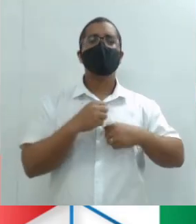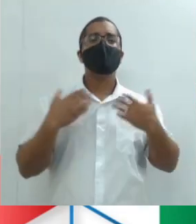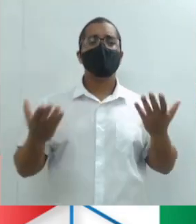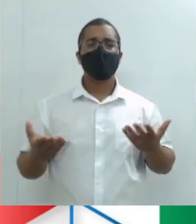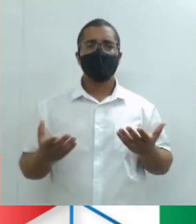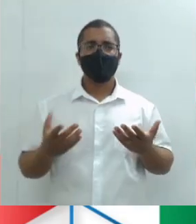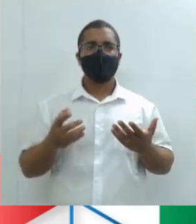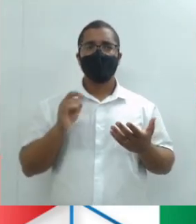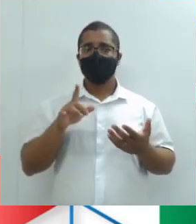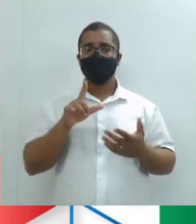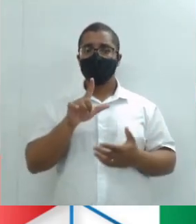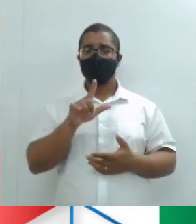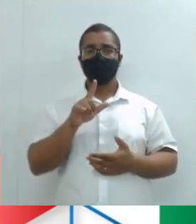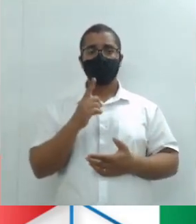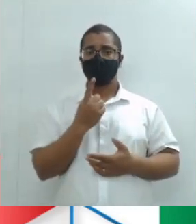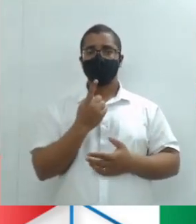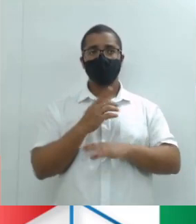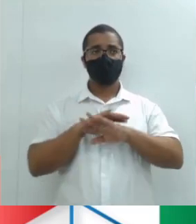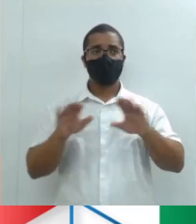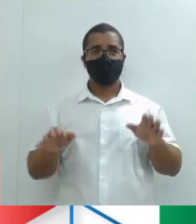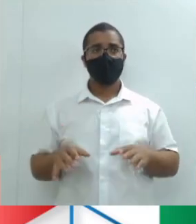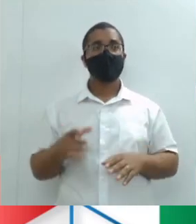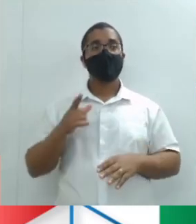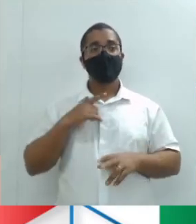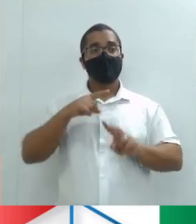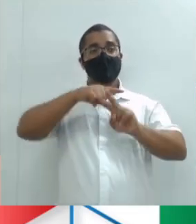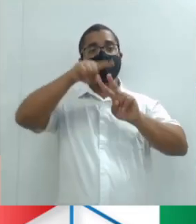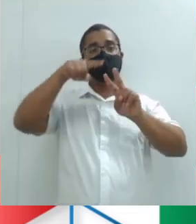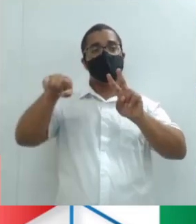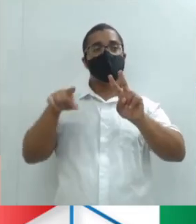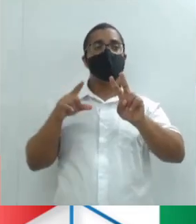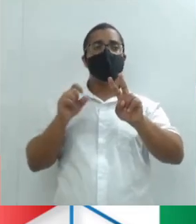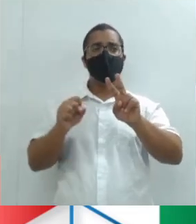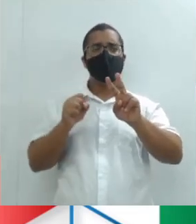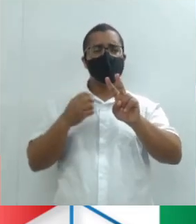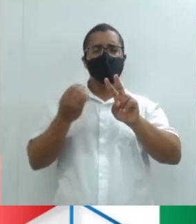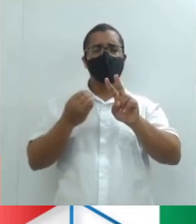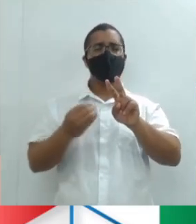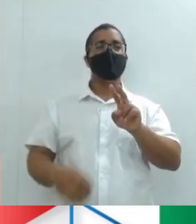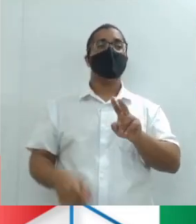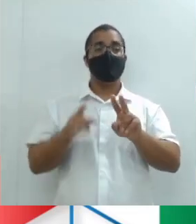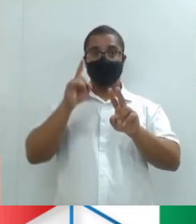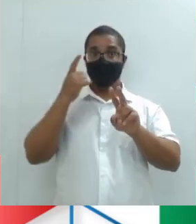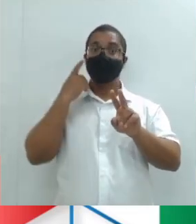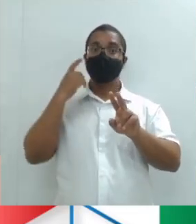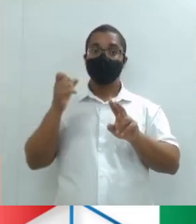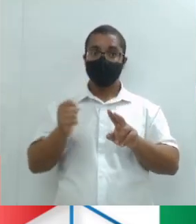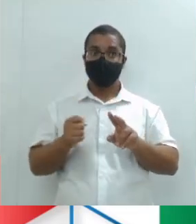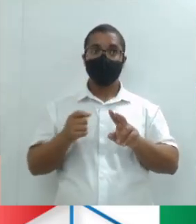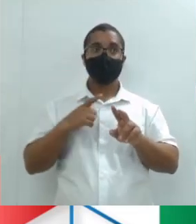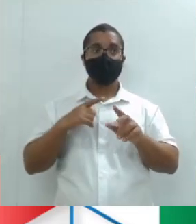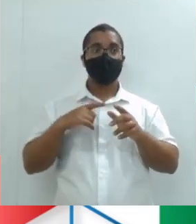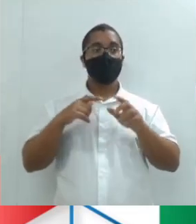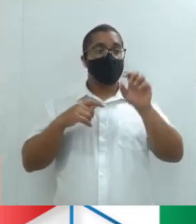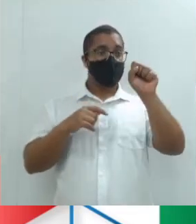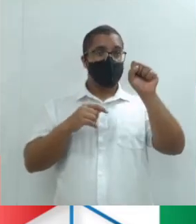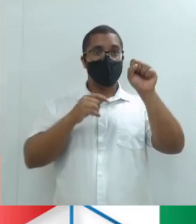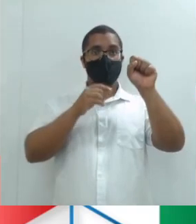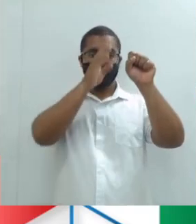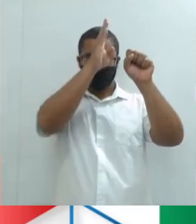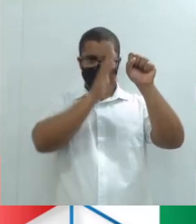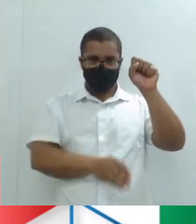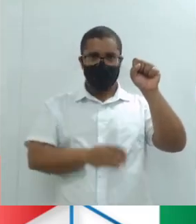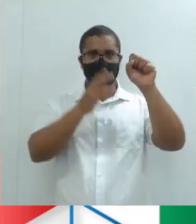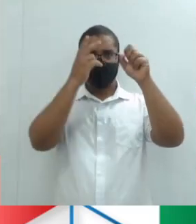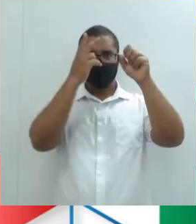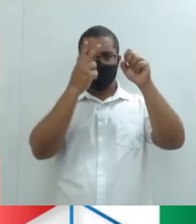uma medida de um lado, tá? Mas a gente pode extrair a litragem. Como? Eu vou fatorar o 8, lembrar que como a